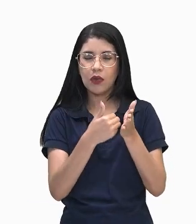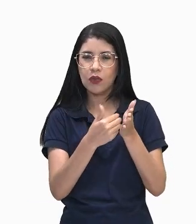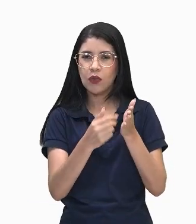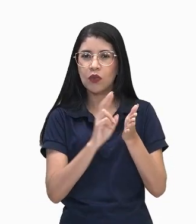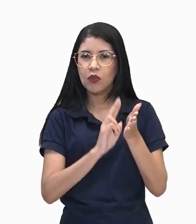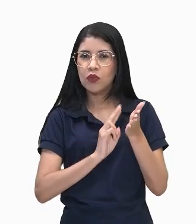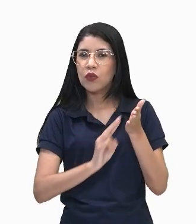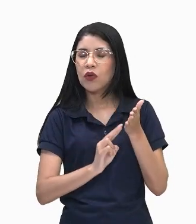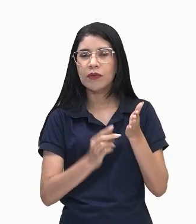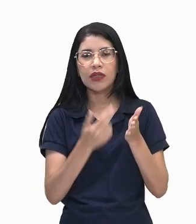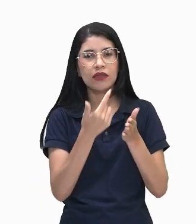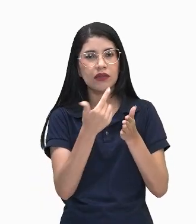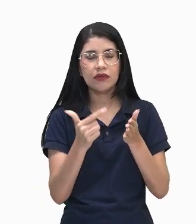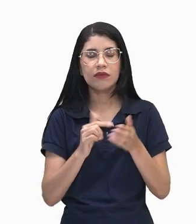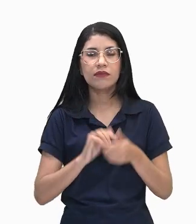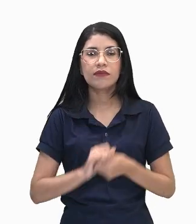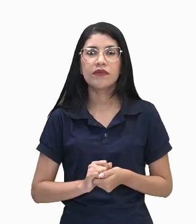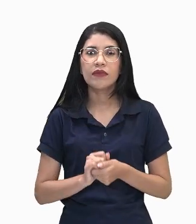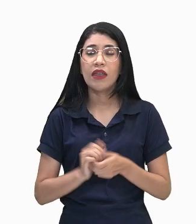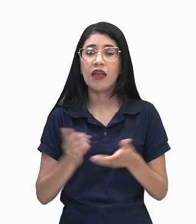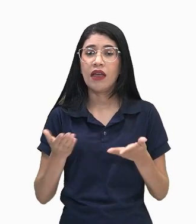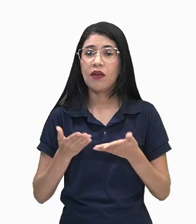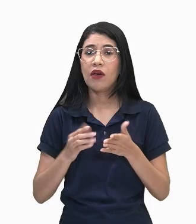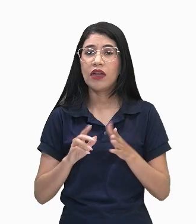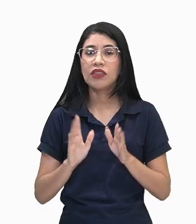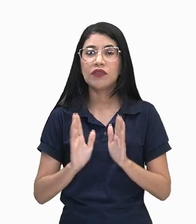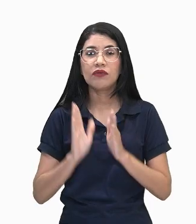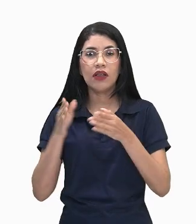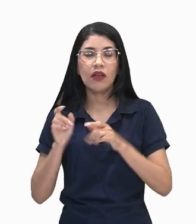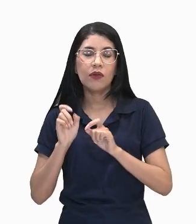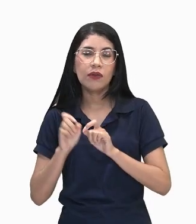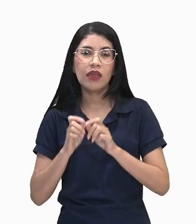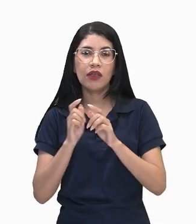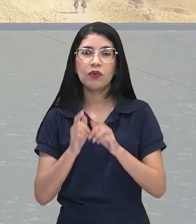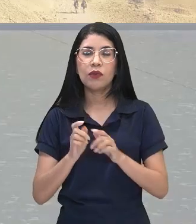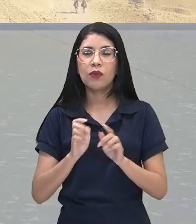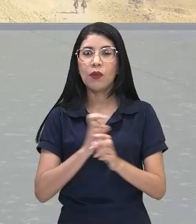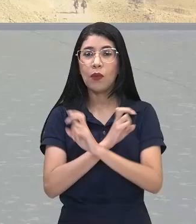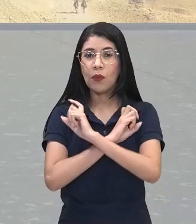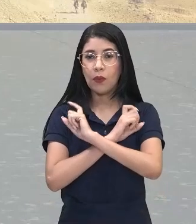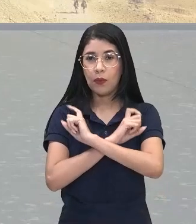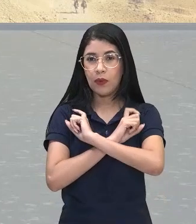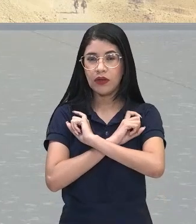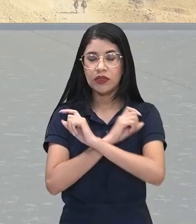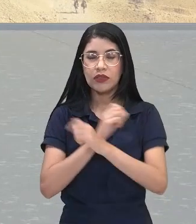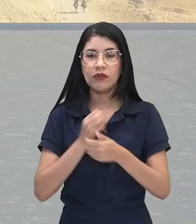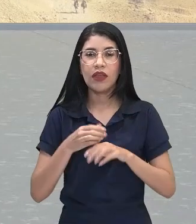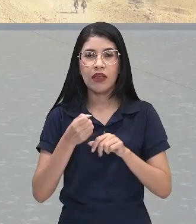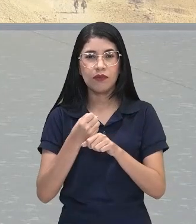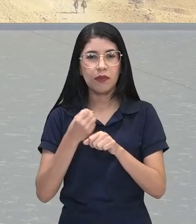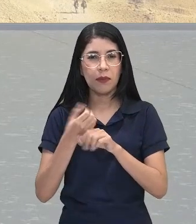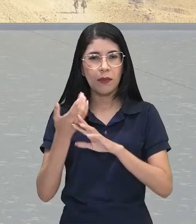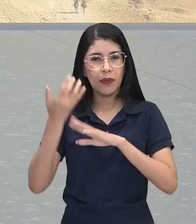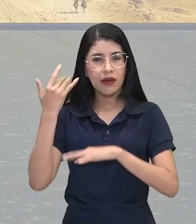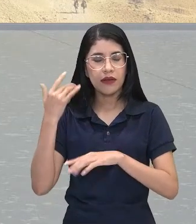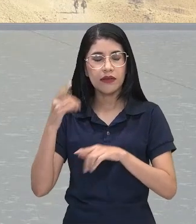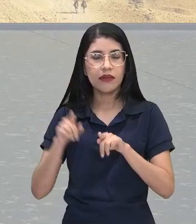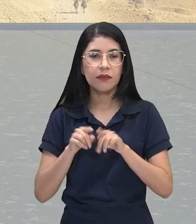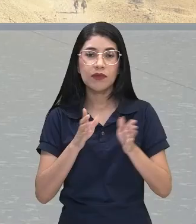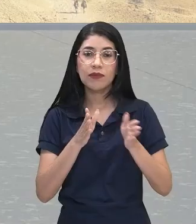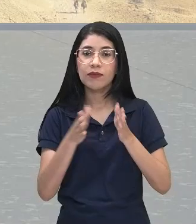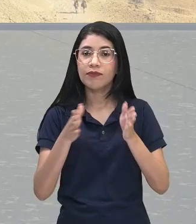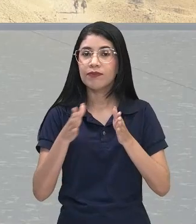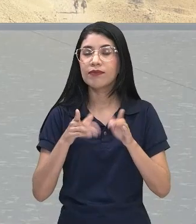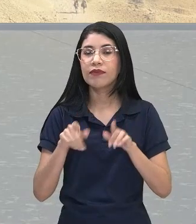Antigo Egito, que é uma civilização antiga, da antiguidade. Então, nesse período,